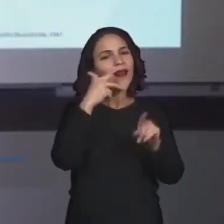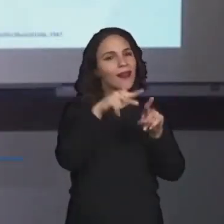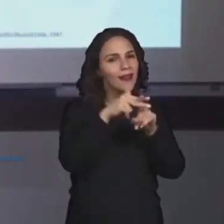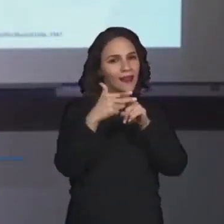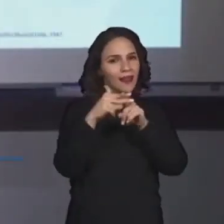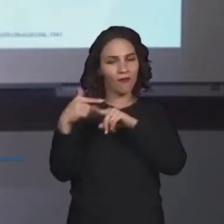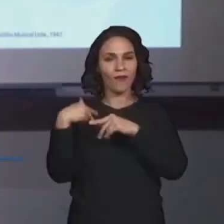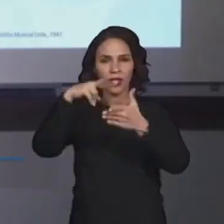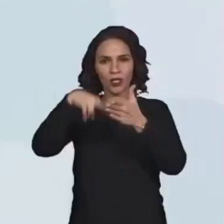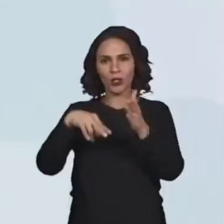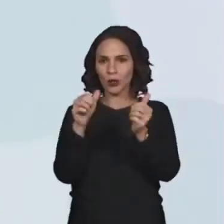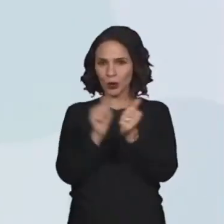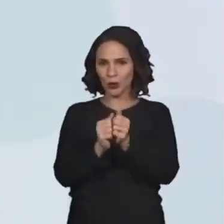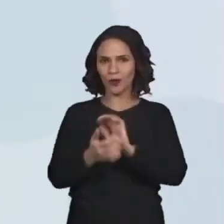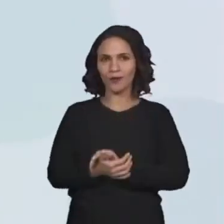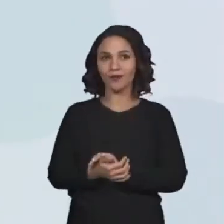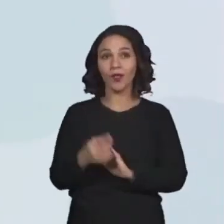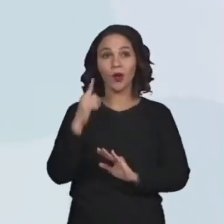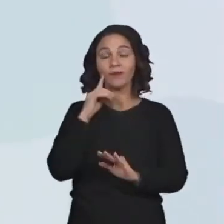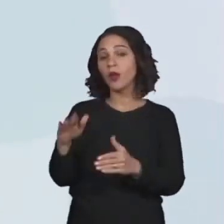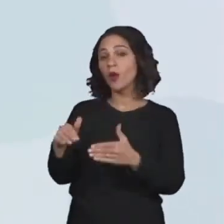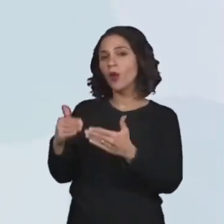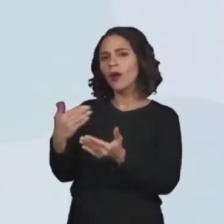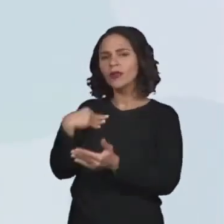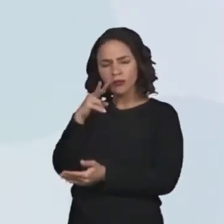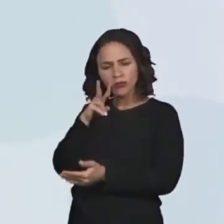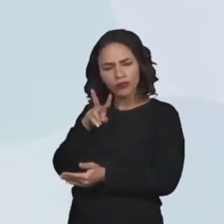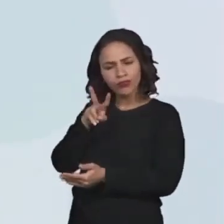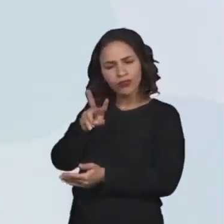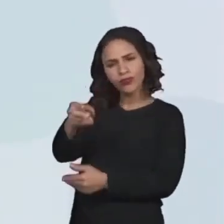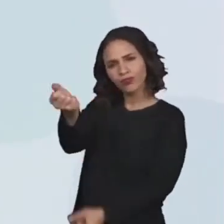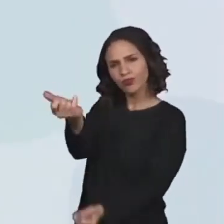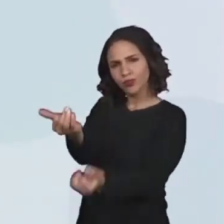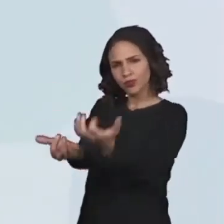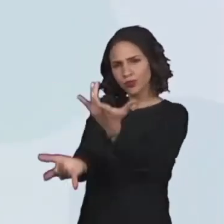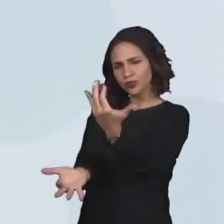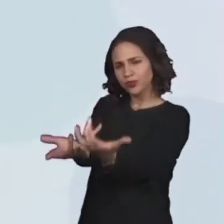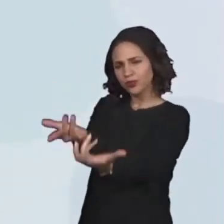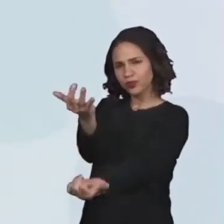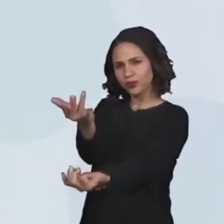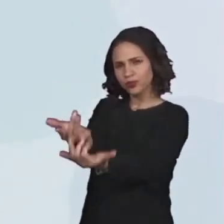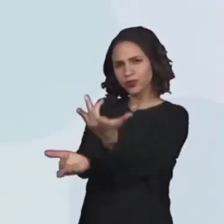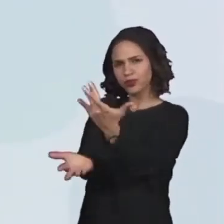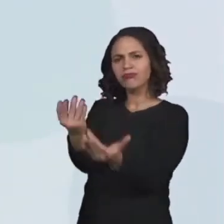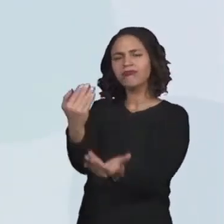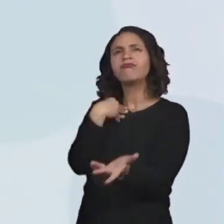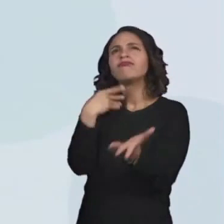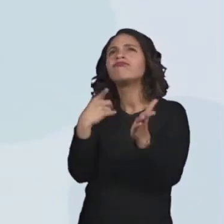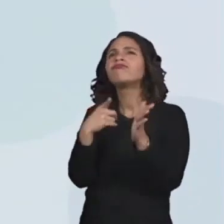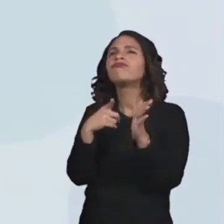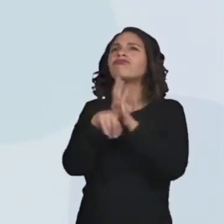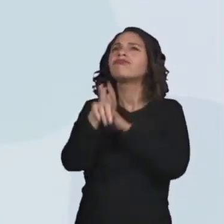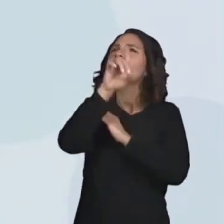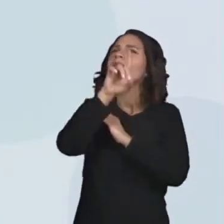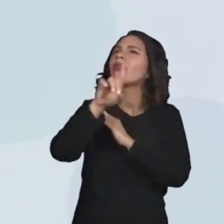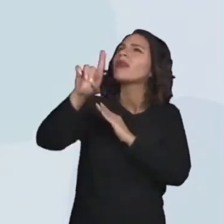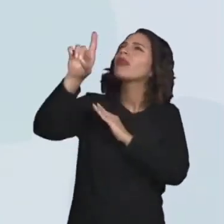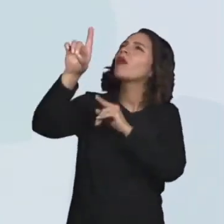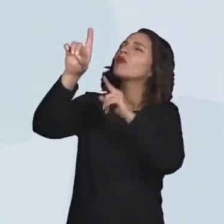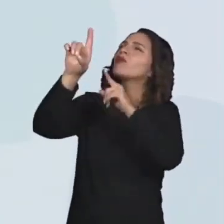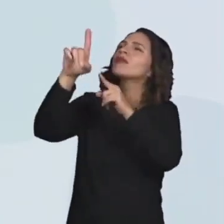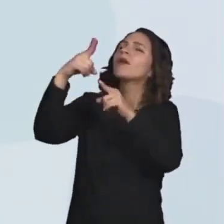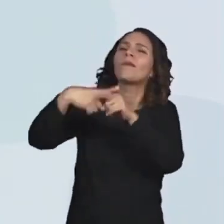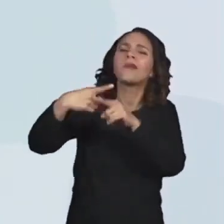Vou ler com vocês antes. Quando olhei a terra ardendo com a fogueira de São João, eu perguntei a Deus do céu, ai, por que